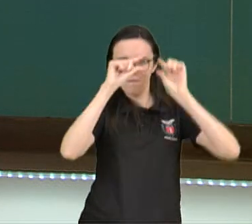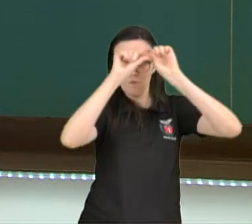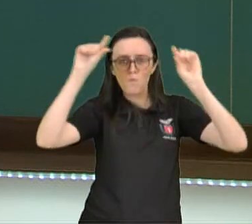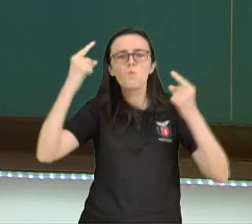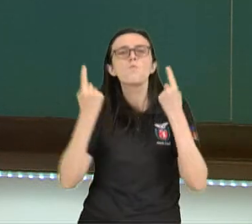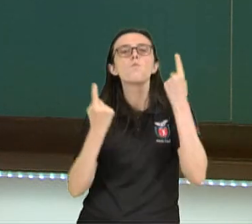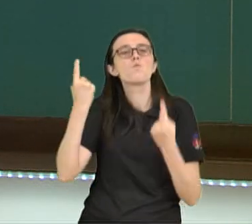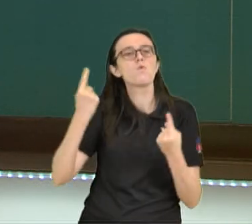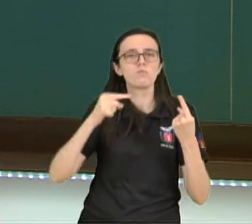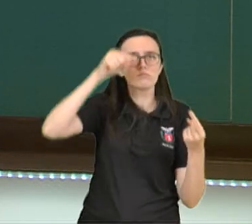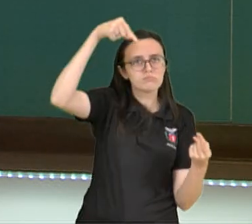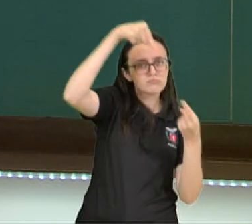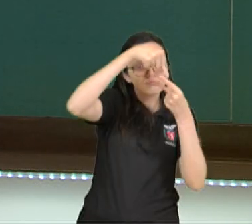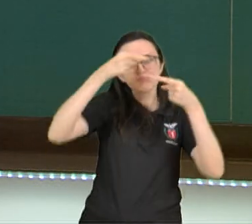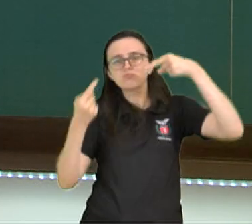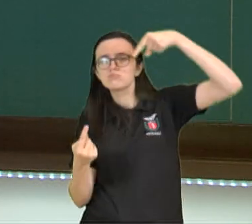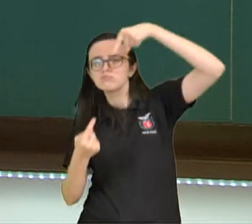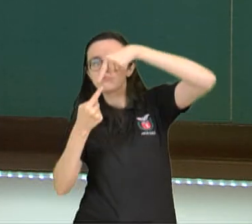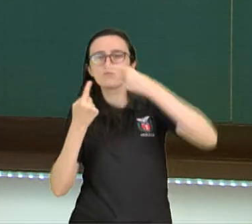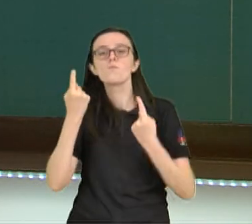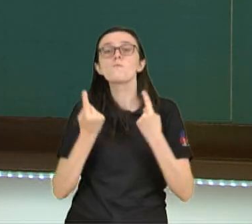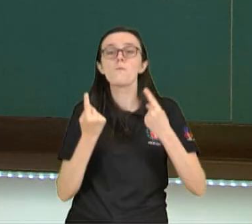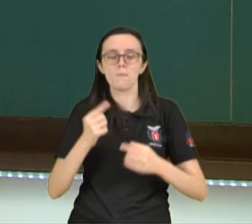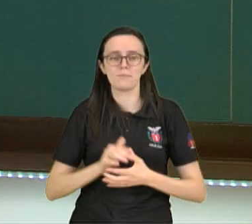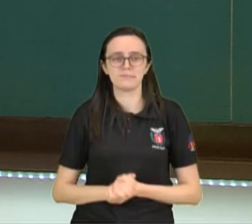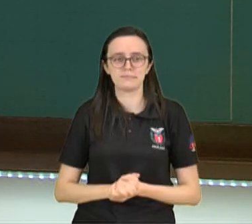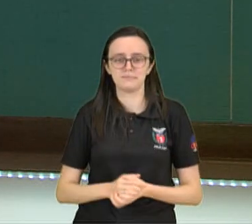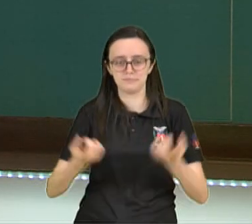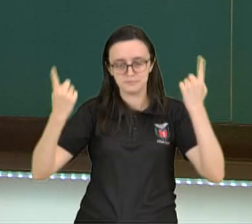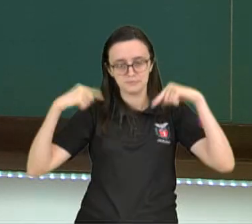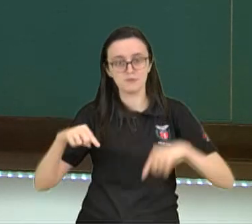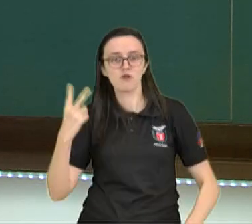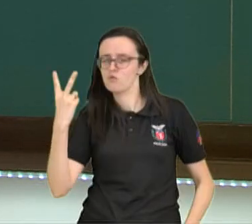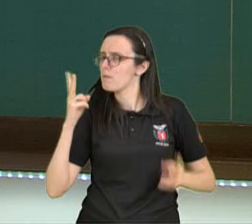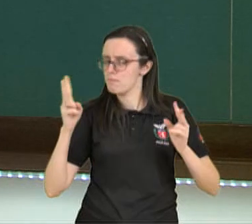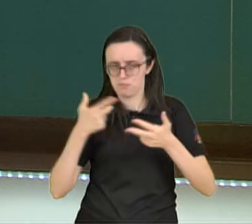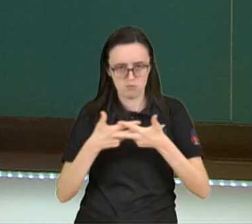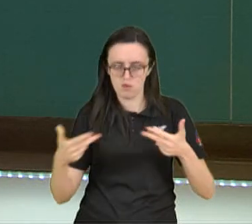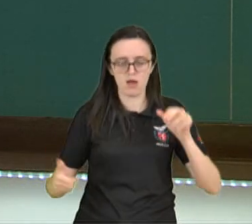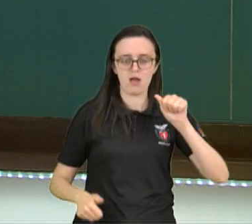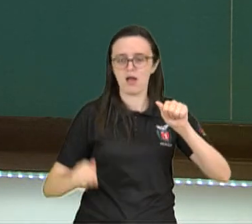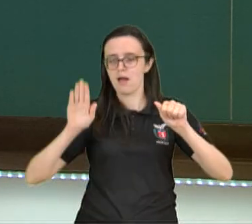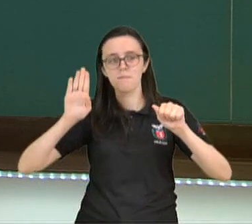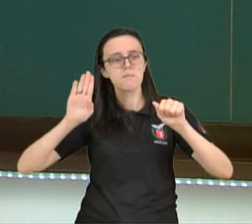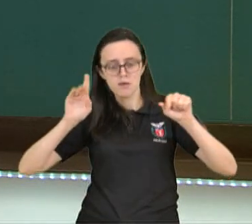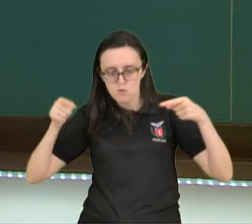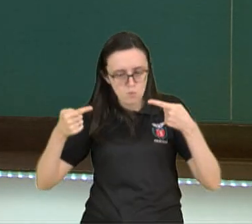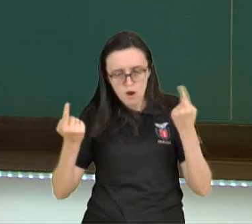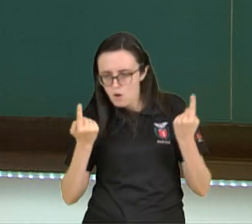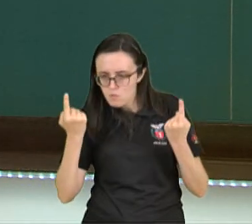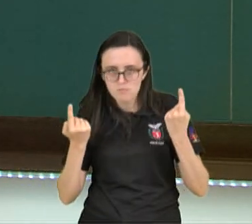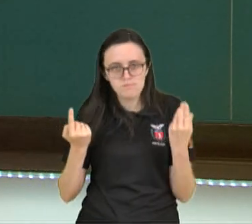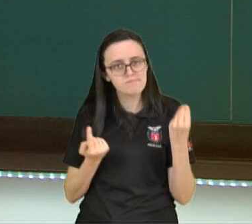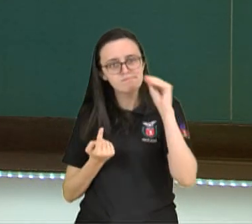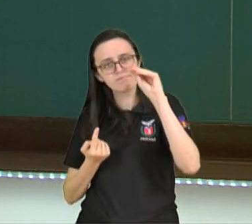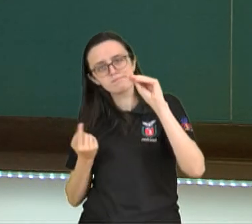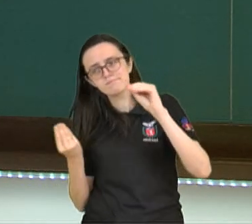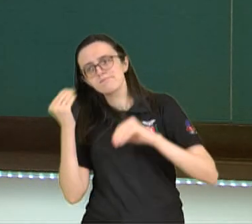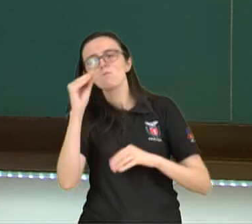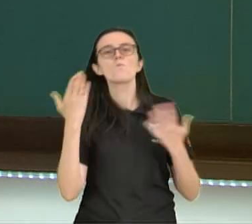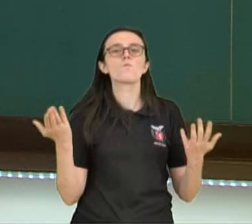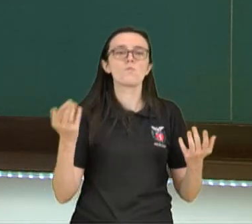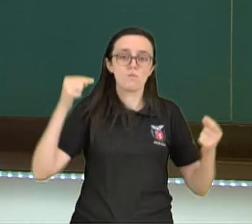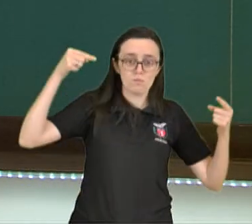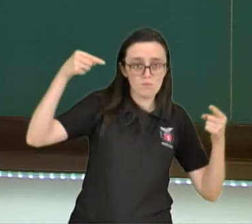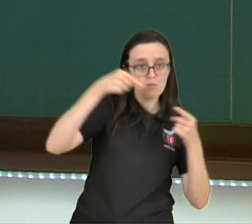hambre ou los monstruos tienen hambre? E a dois, a mesma coisa. Yo, tu amigo. Yo no soy